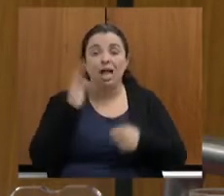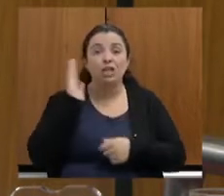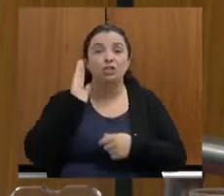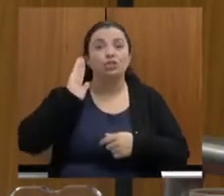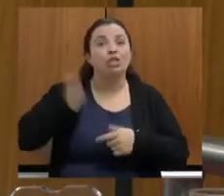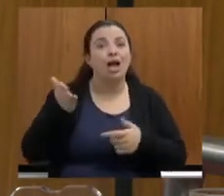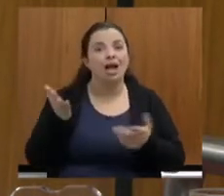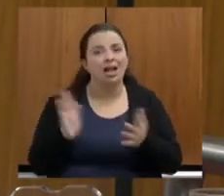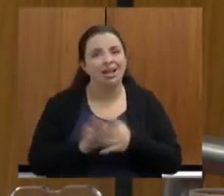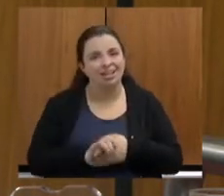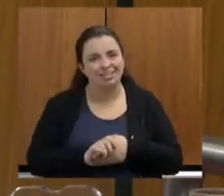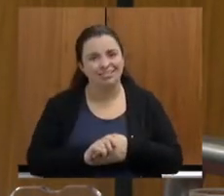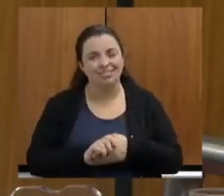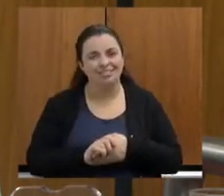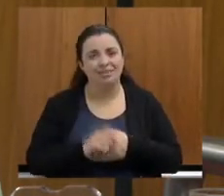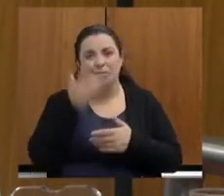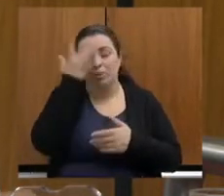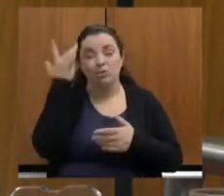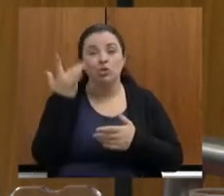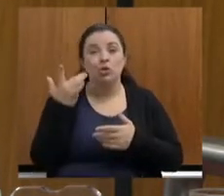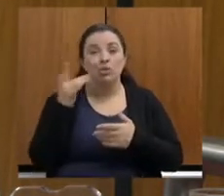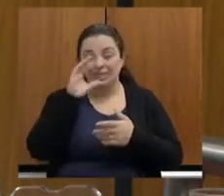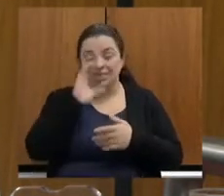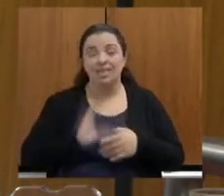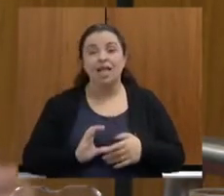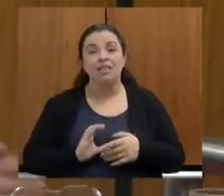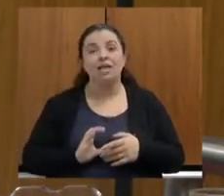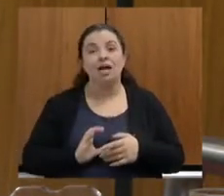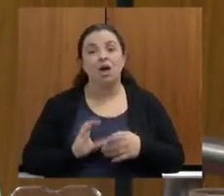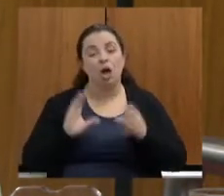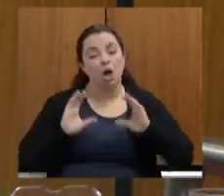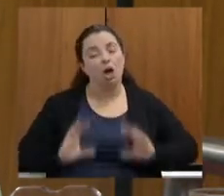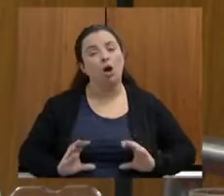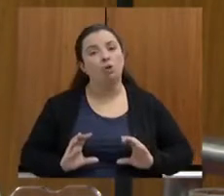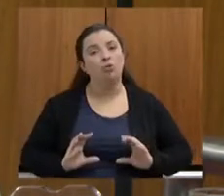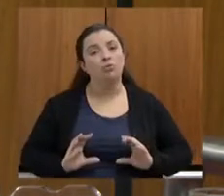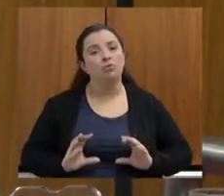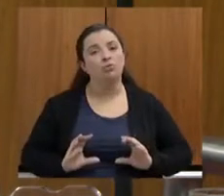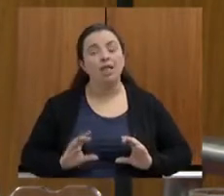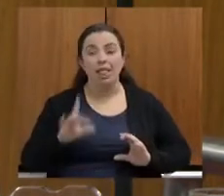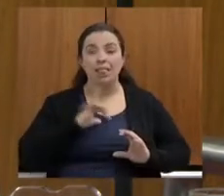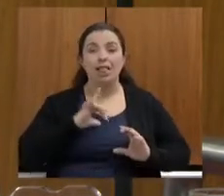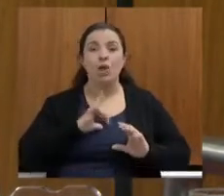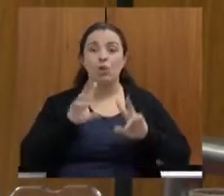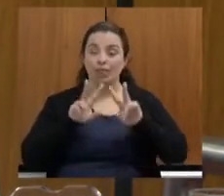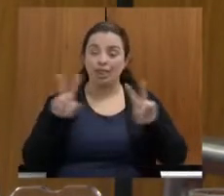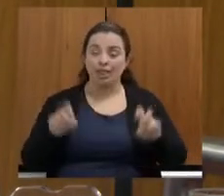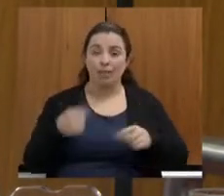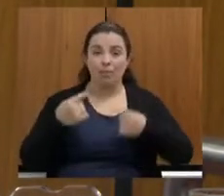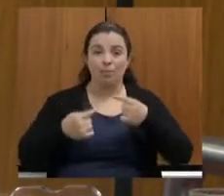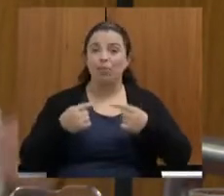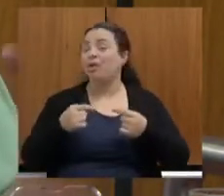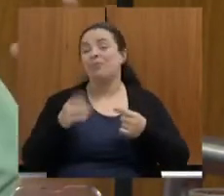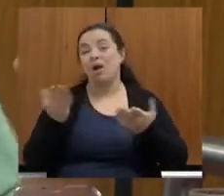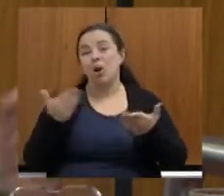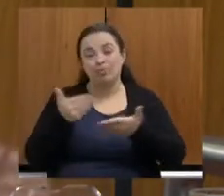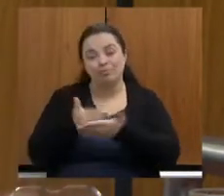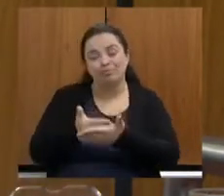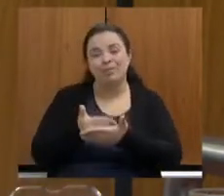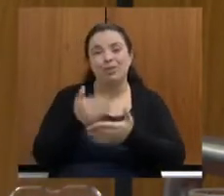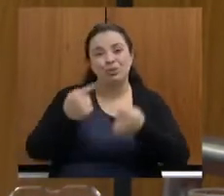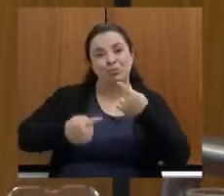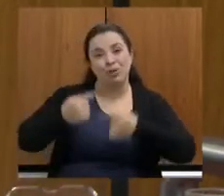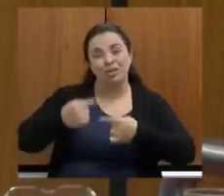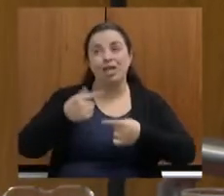cidadãos com pessoas comuns estamos na no tempo de política muita gente acha o meu voto vai fazer um milagre vai